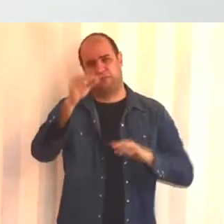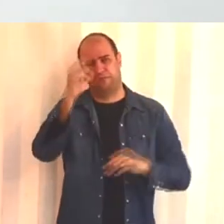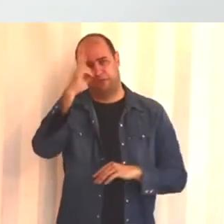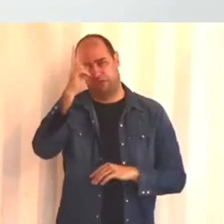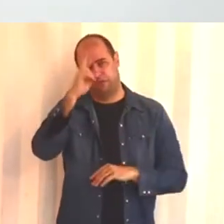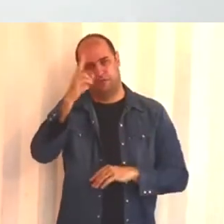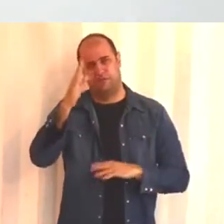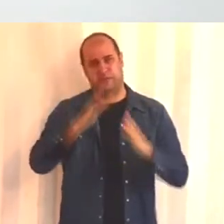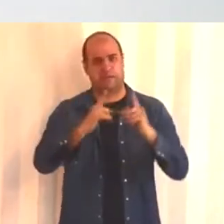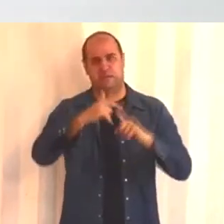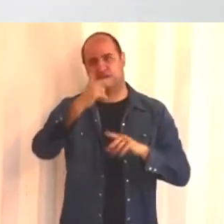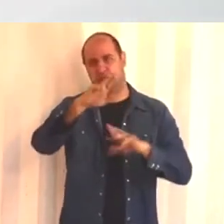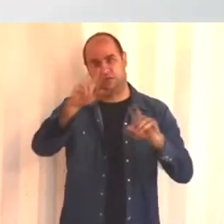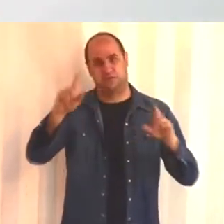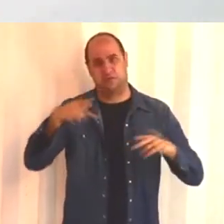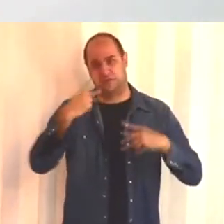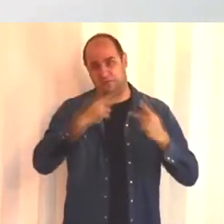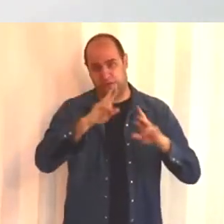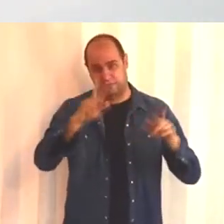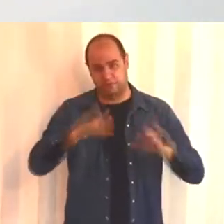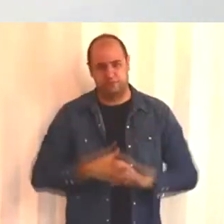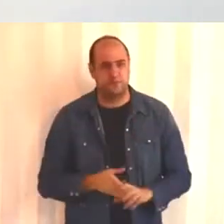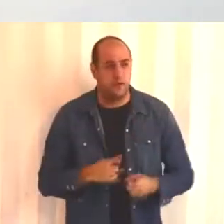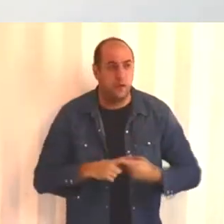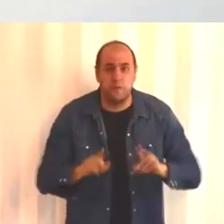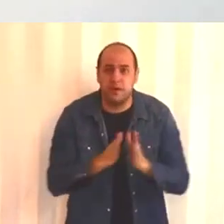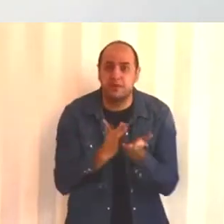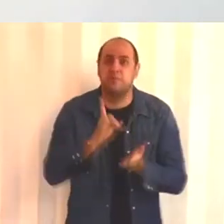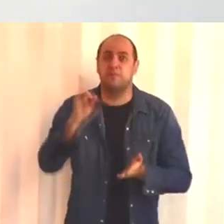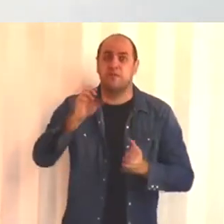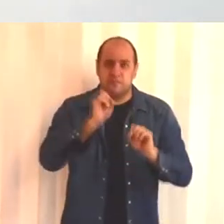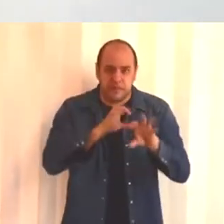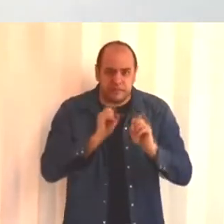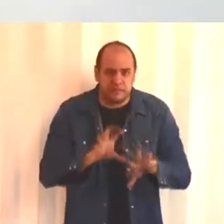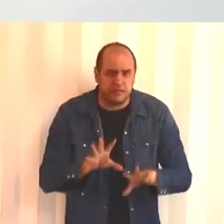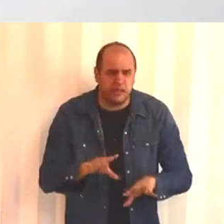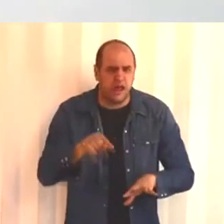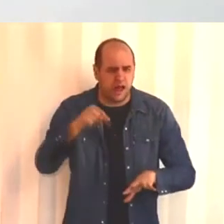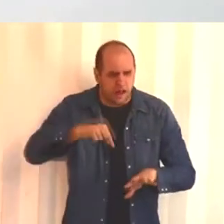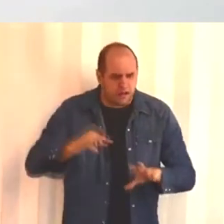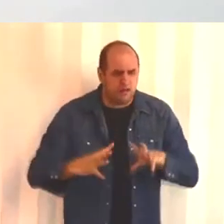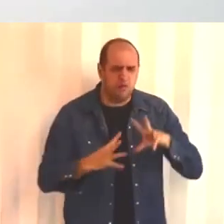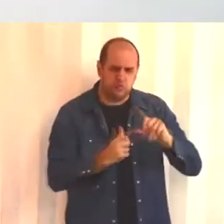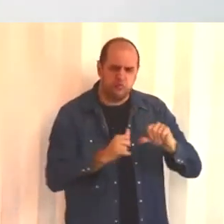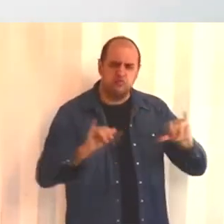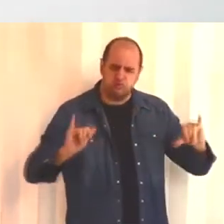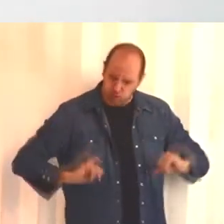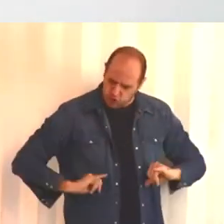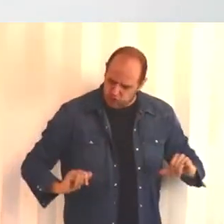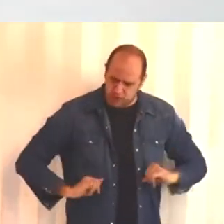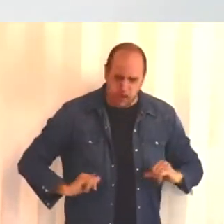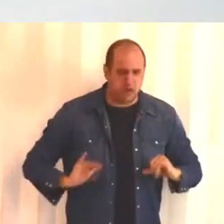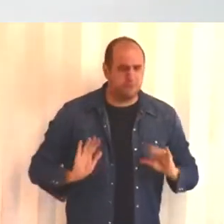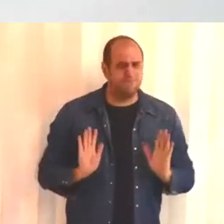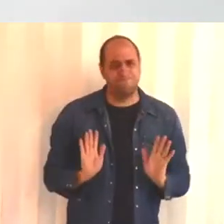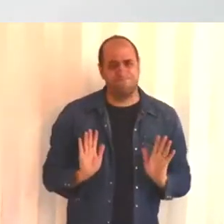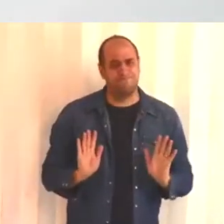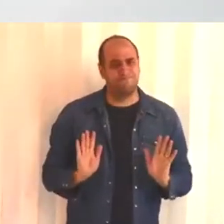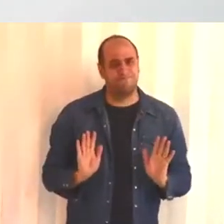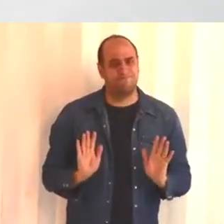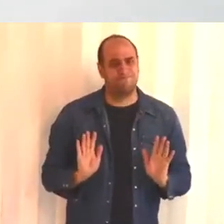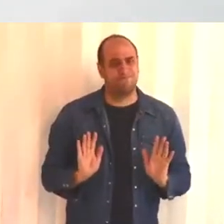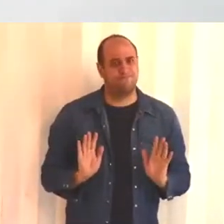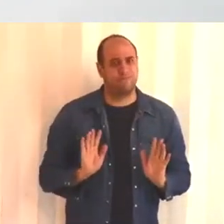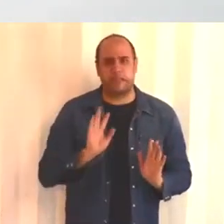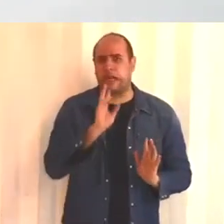coisa. Mas segundo o que a Bíblia nos ensina e o que Jesus falou para nós, ele disse assim: no mundo tereis aflições. Nós não